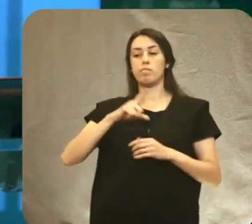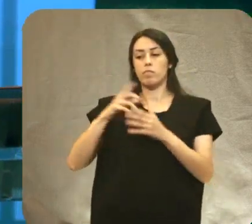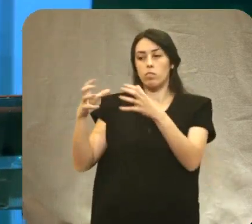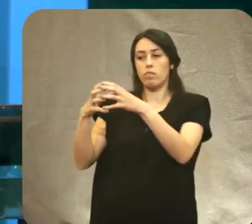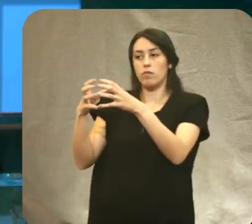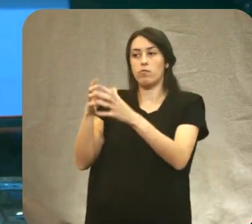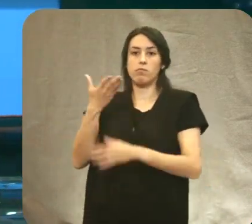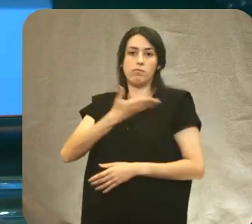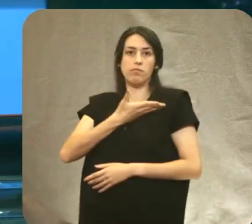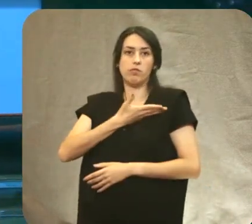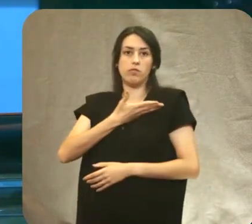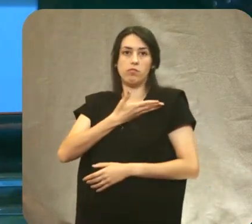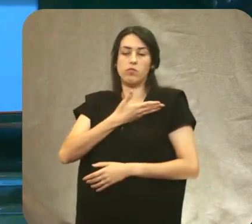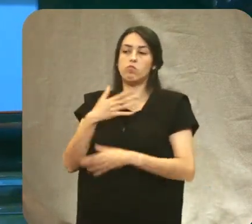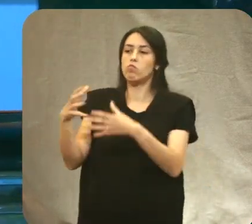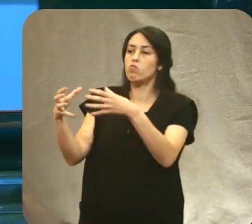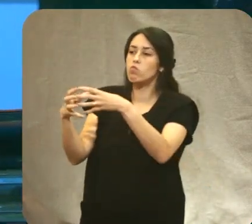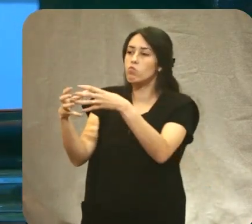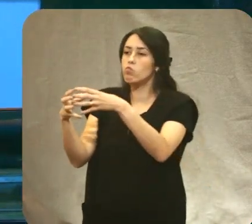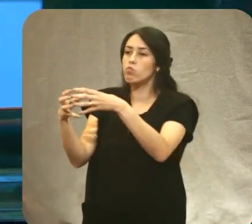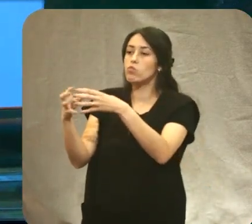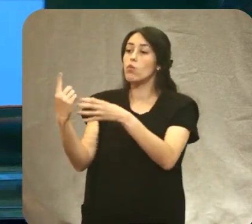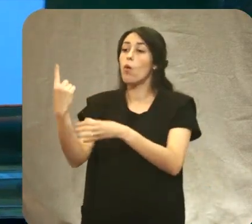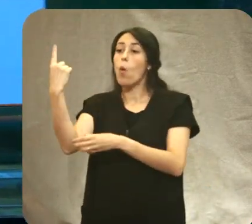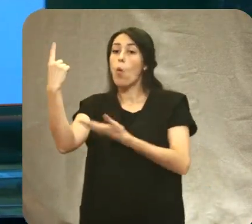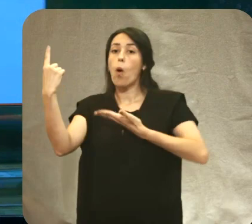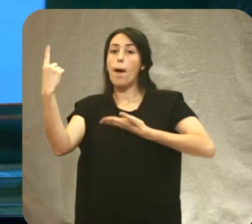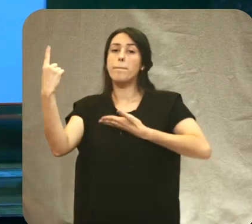reuniam, e um deles faleceu.